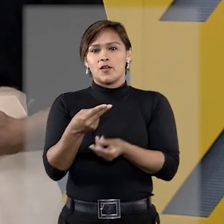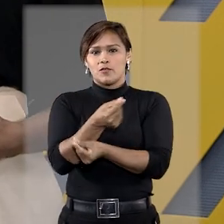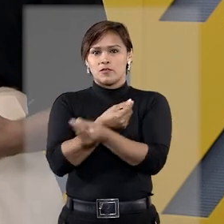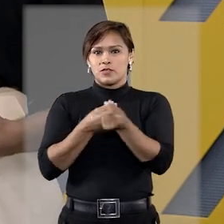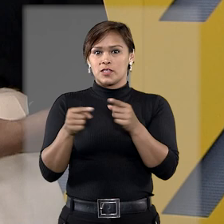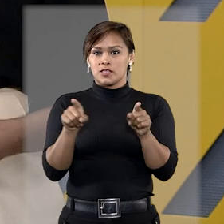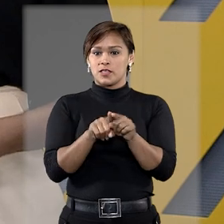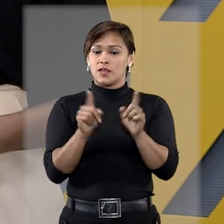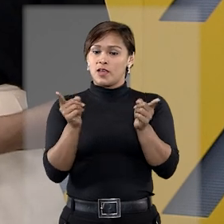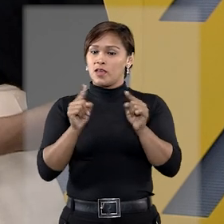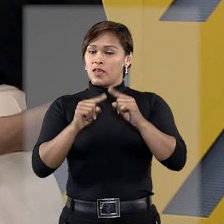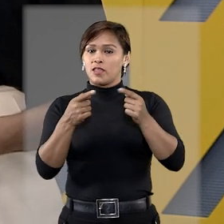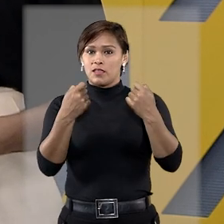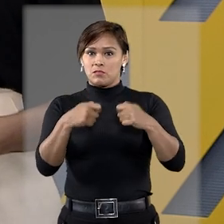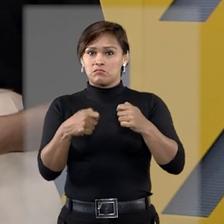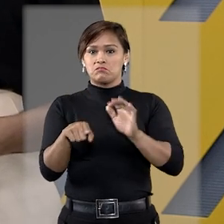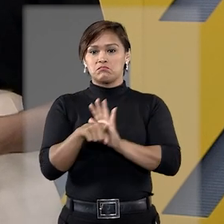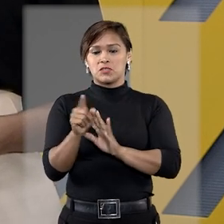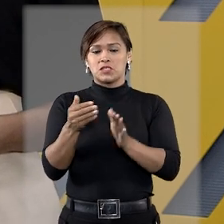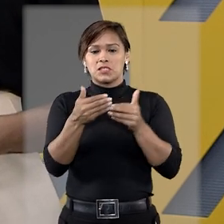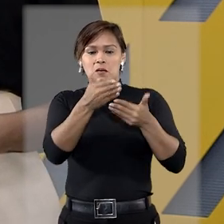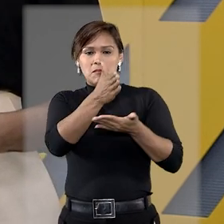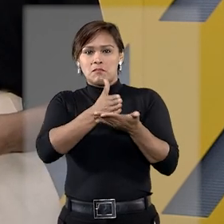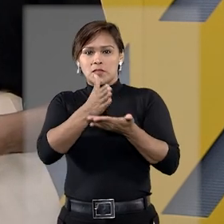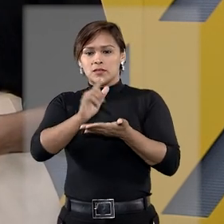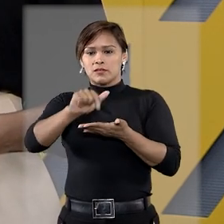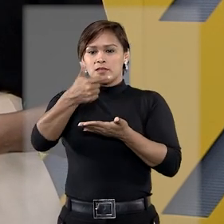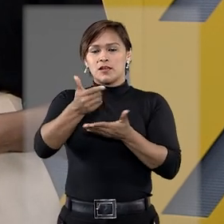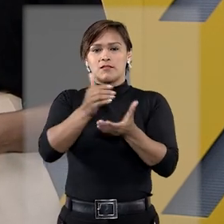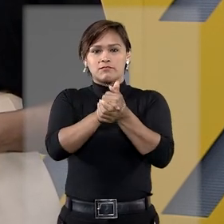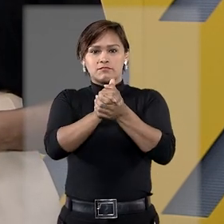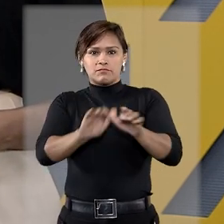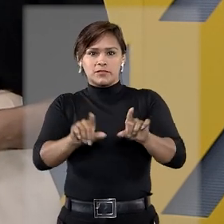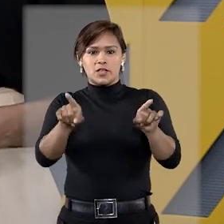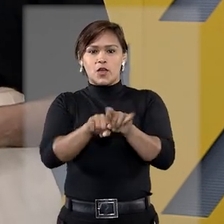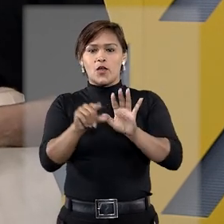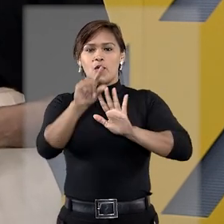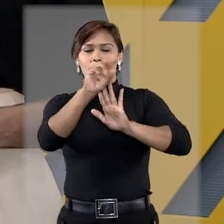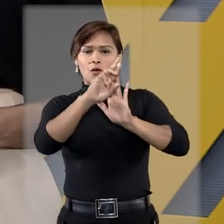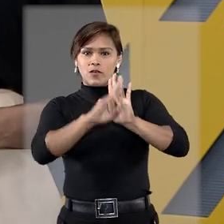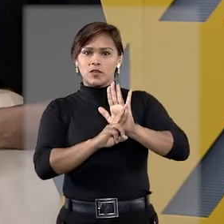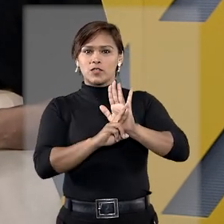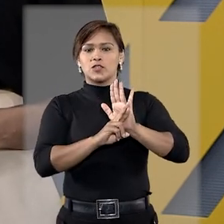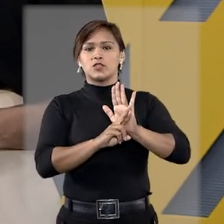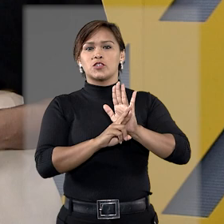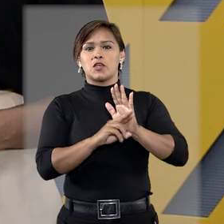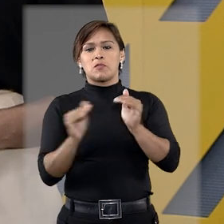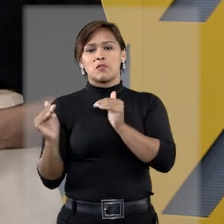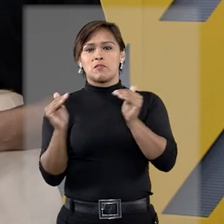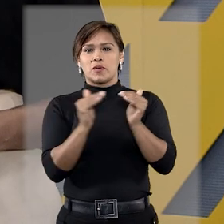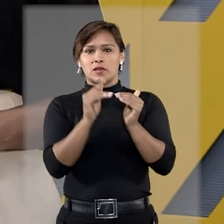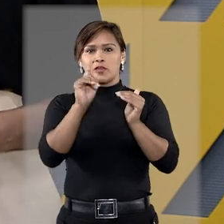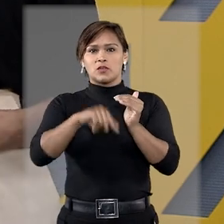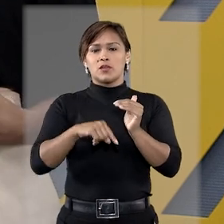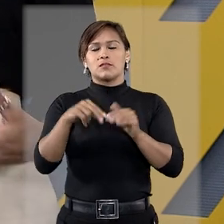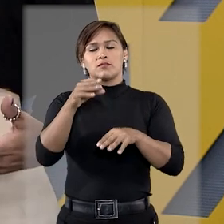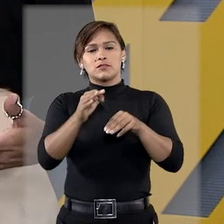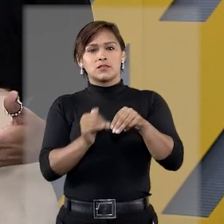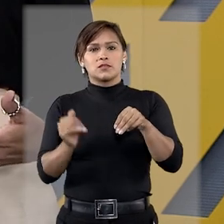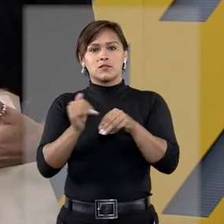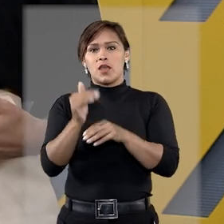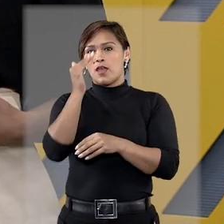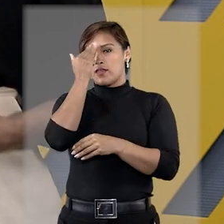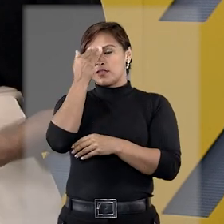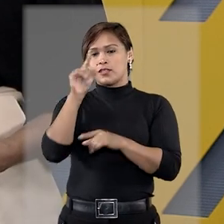aplicações financeiras e, por isso, deve ser partilhado após separação, conforme o regime de bens pactuado. Para